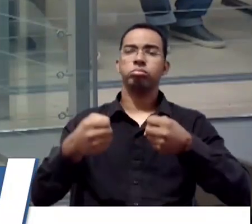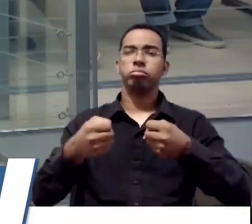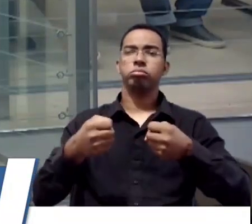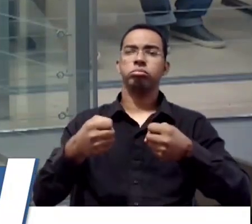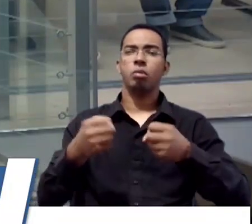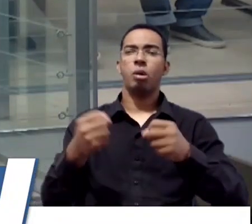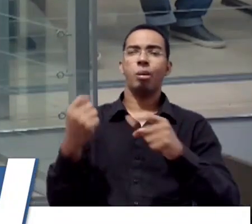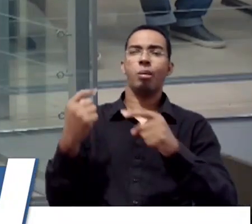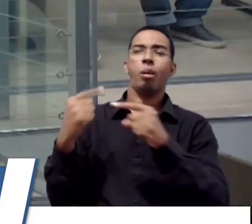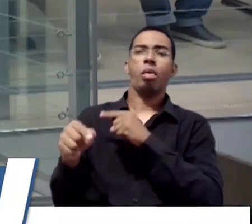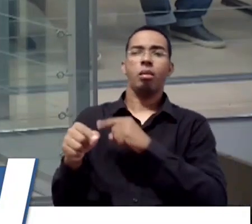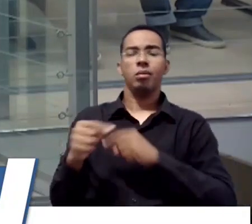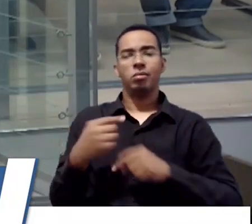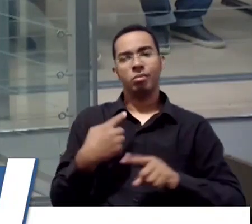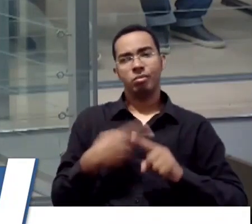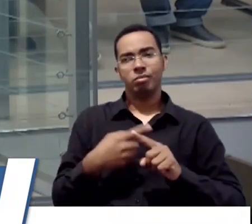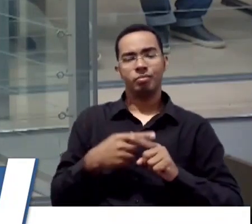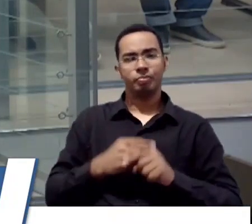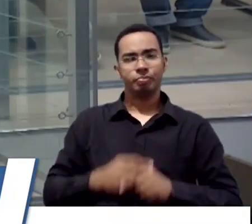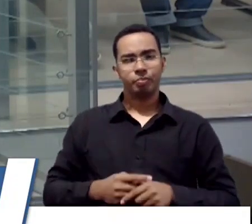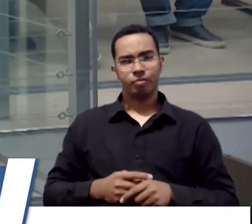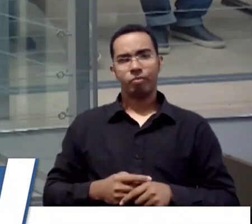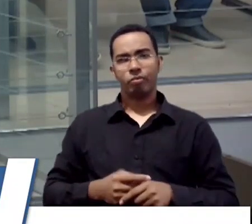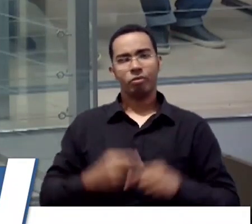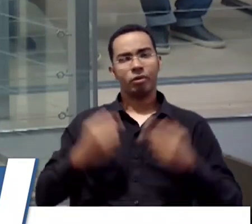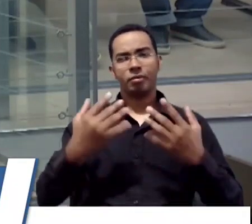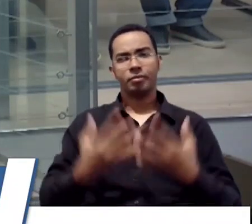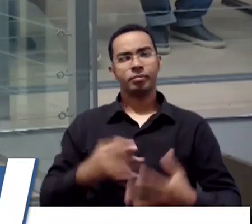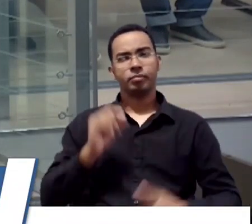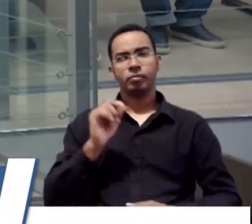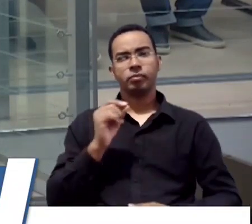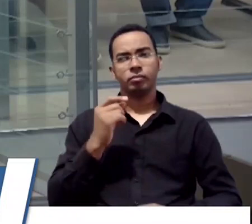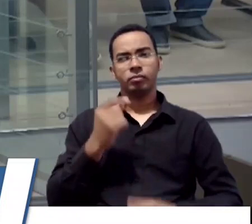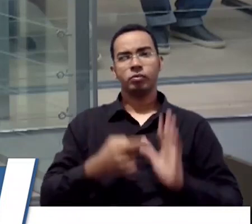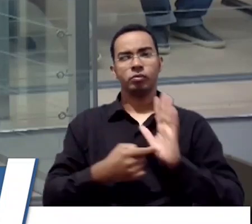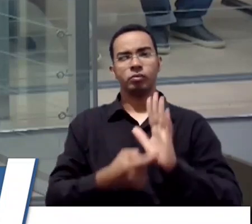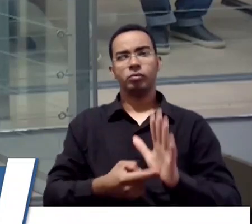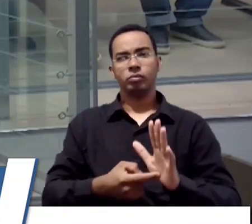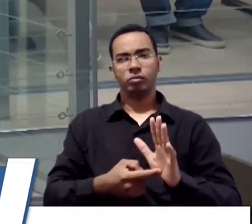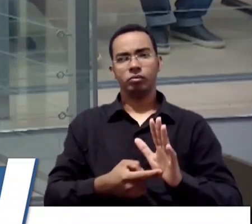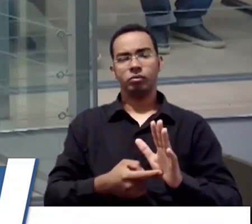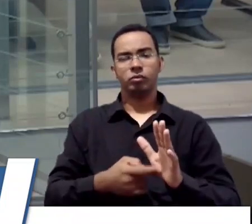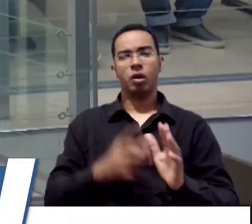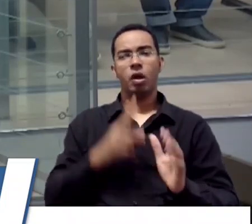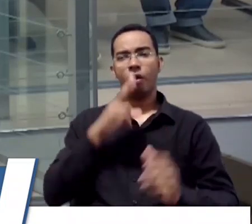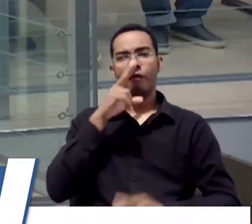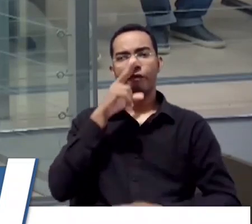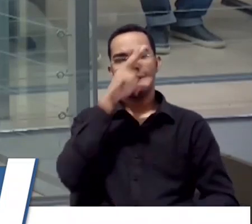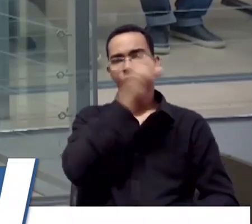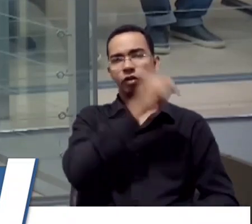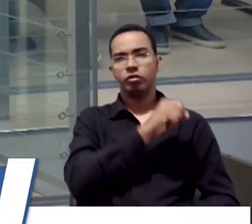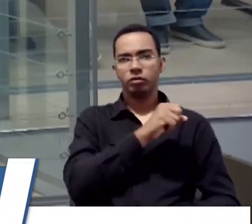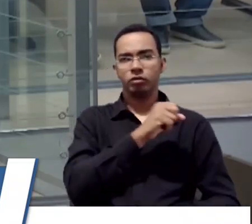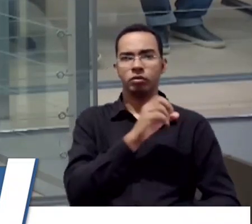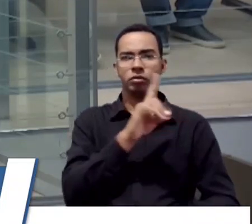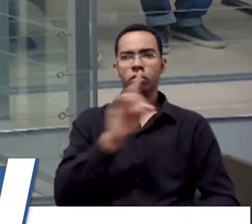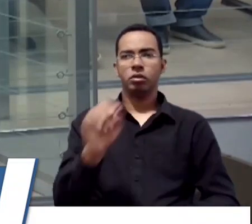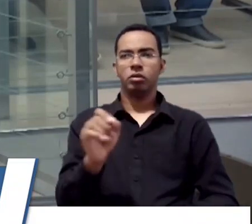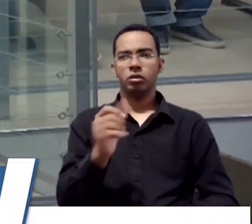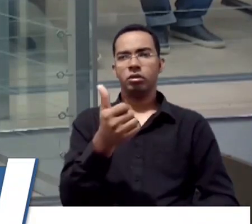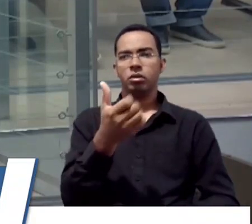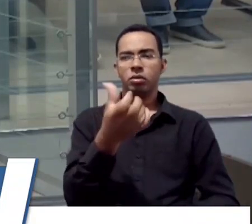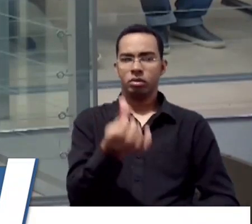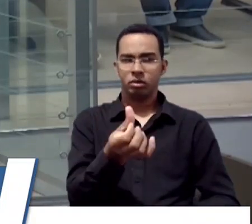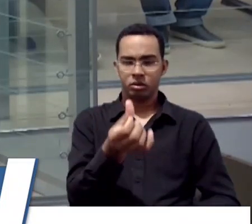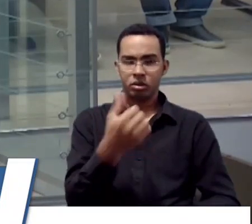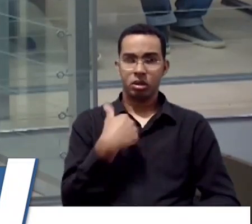contrária. Eu vou dizer a vocês o seguinte, para mostrar o tamanho dessa força. Dia 16, eu